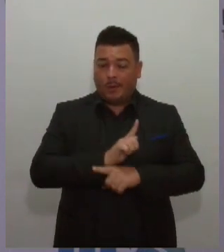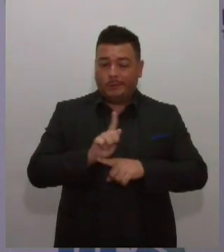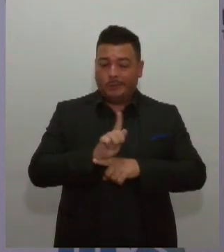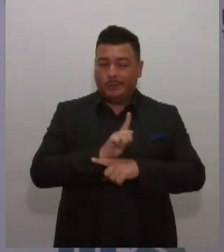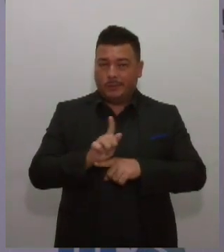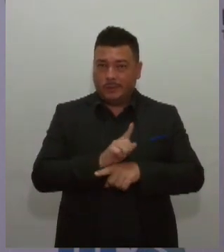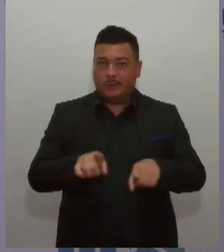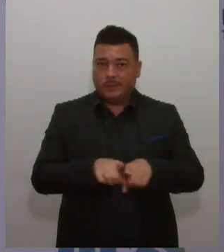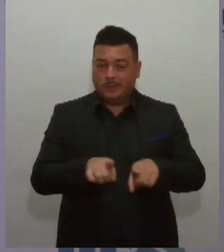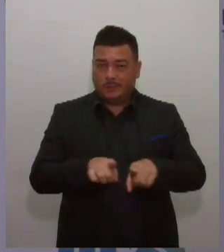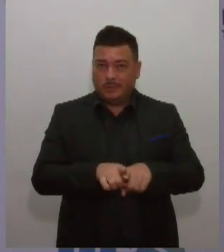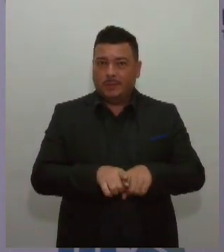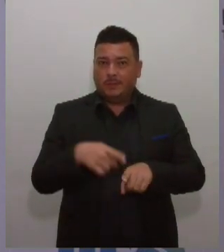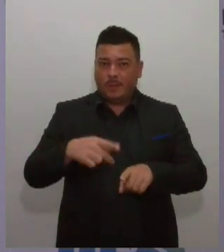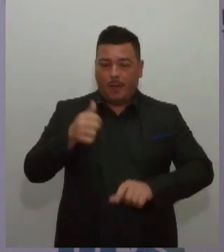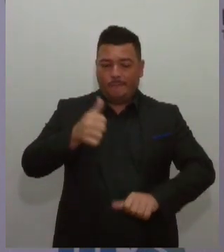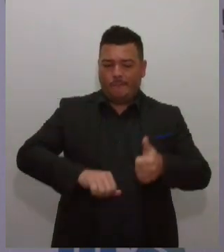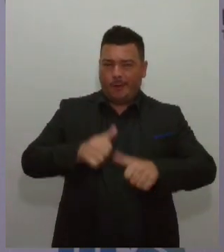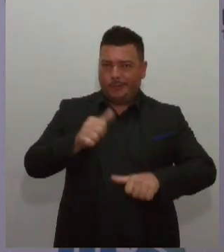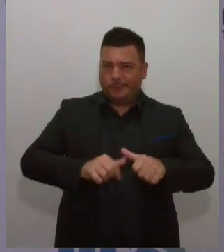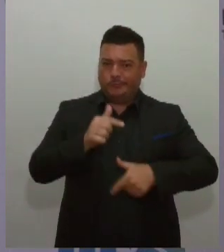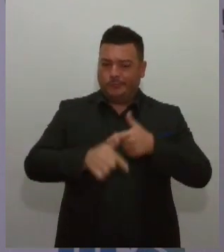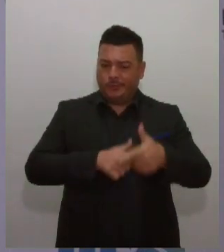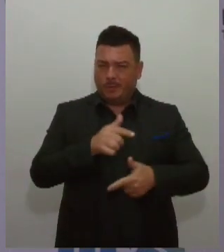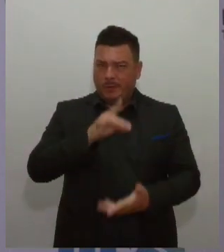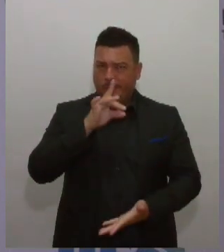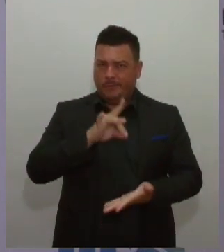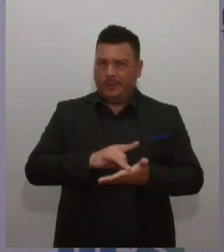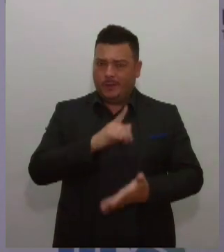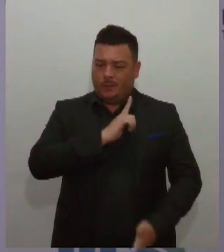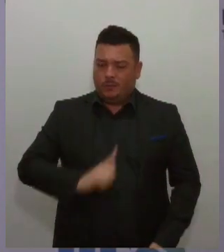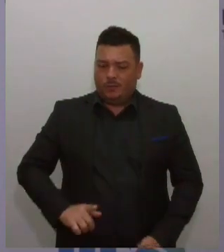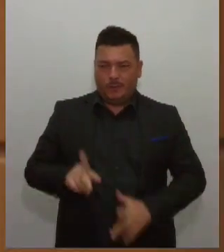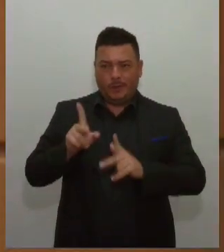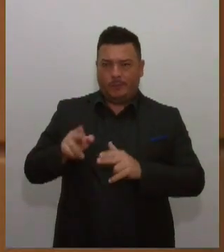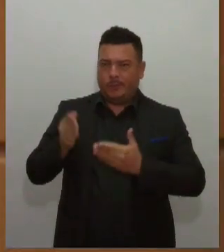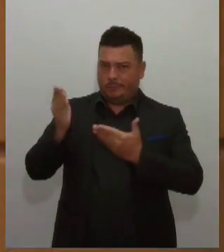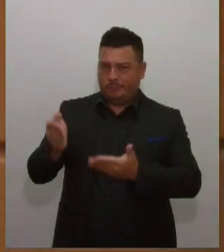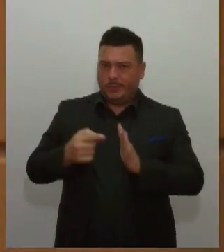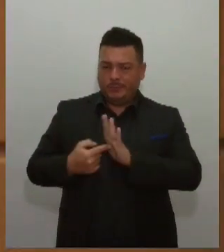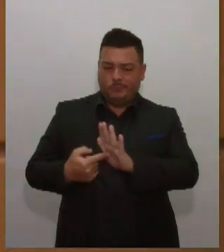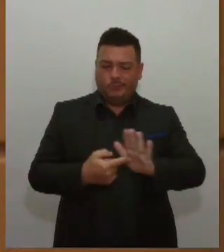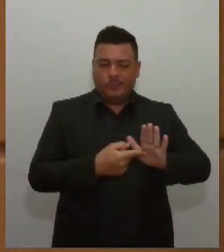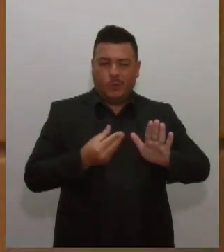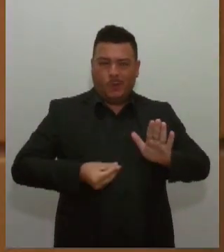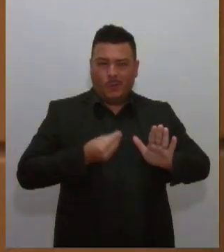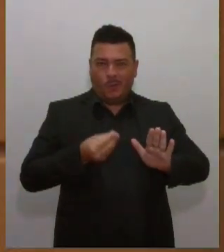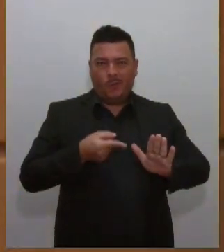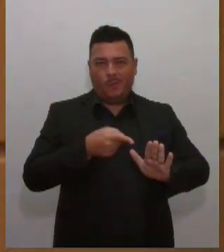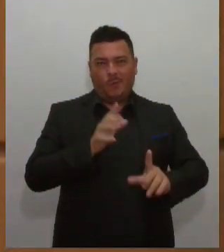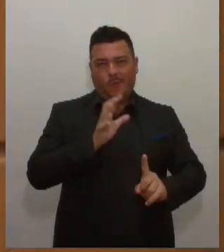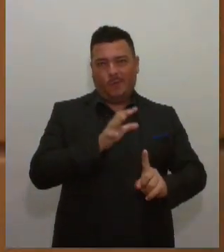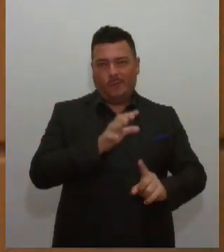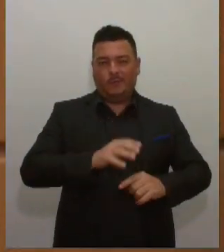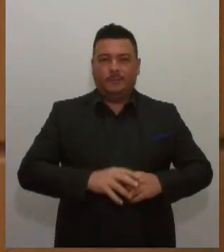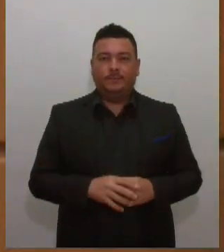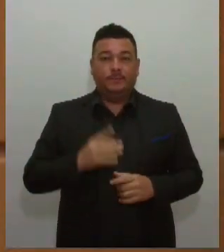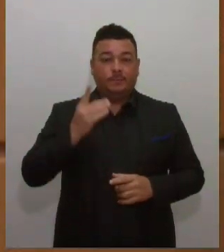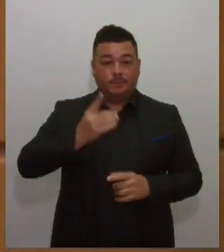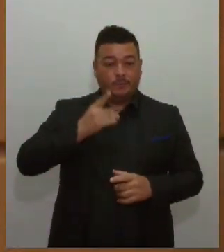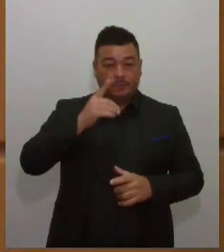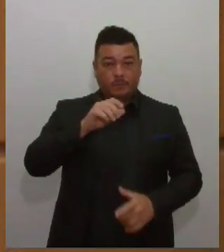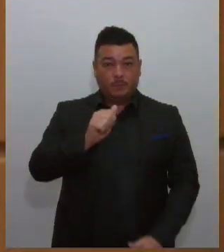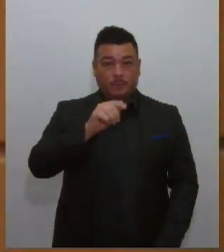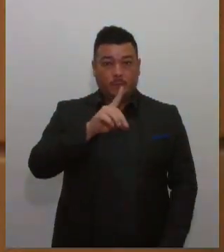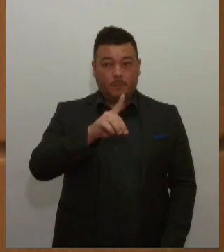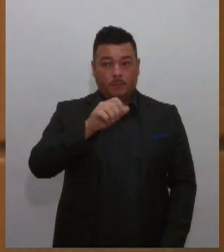boa avaliação, as ações concretas do governo do estado refletiram claramente. O discurso do deputado Adailton Martins também foi sobre